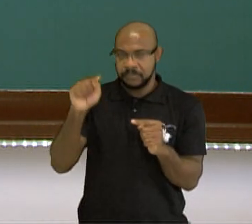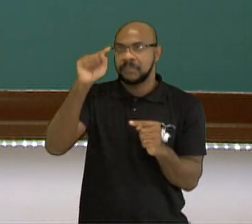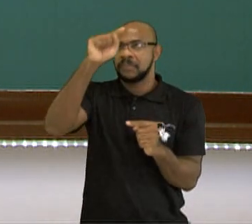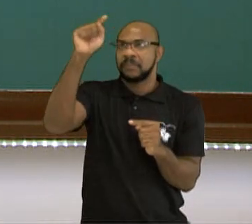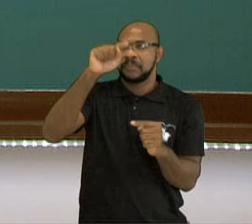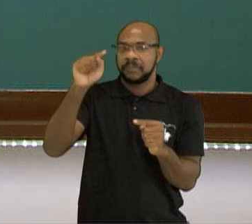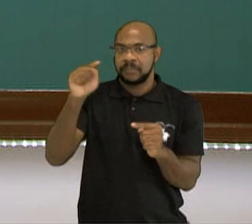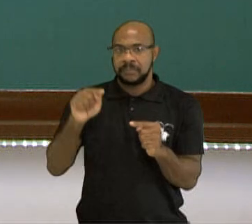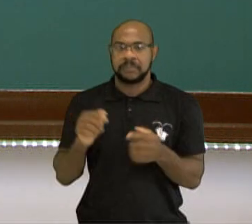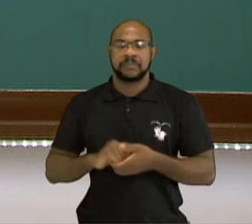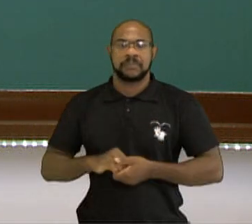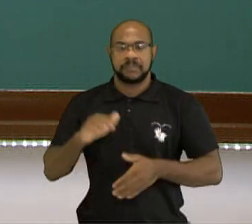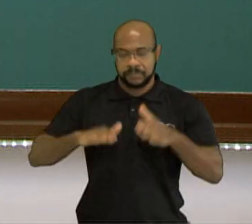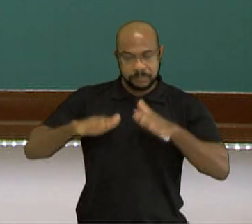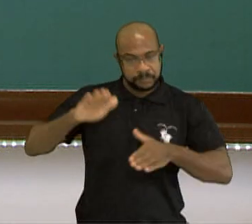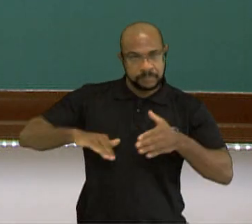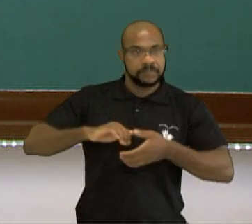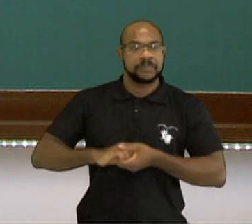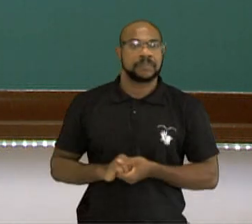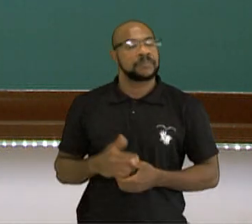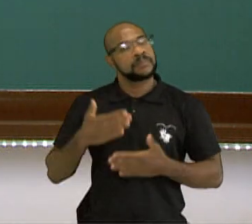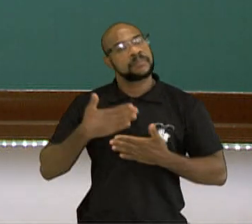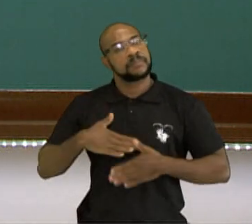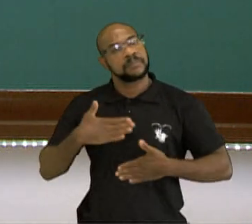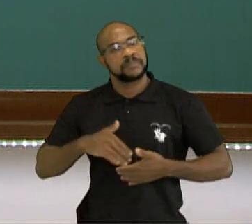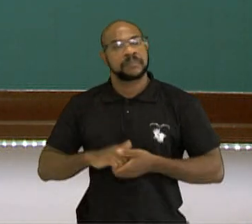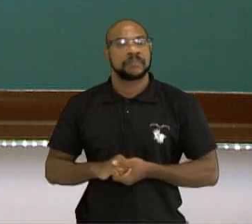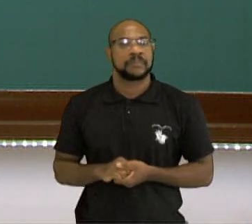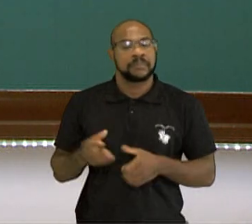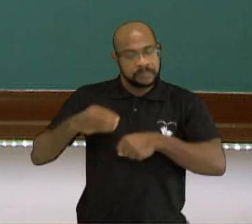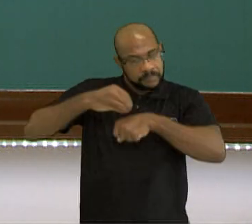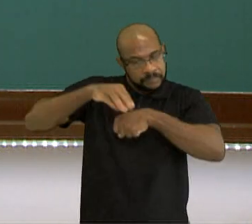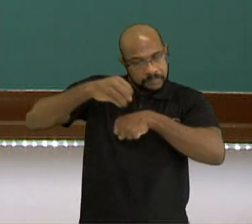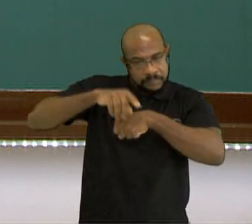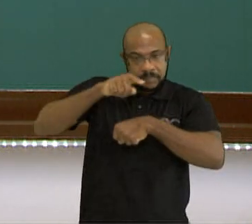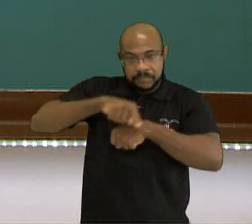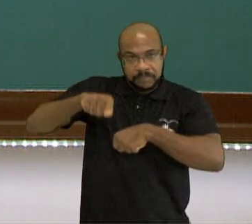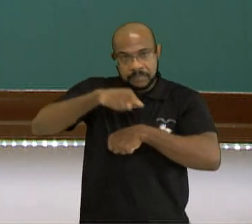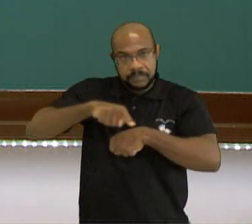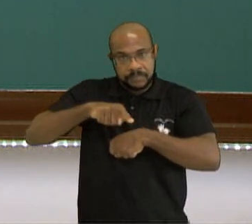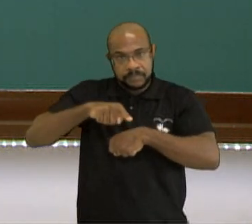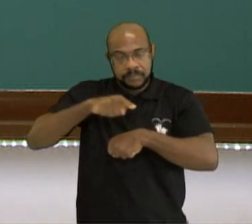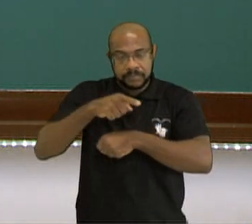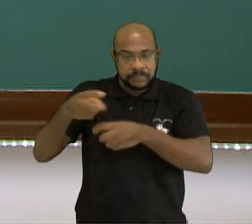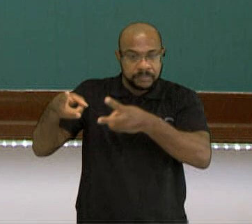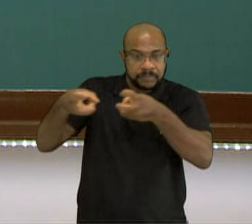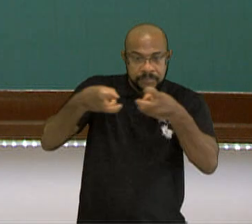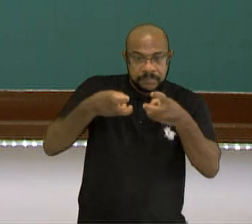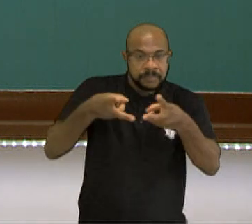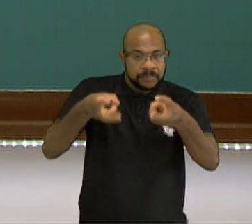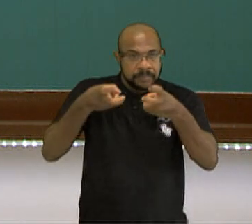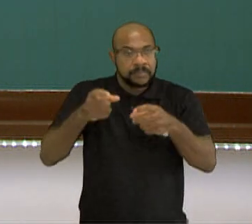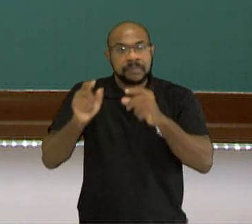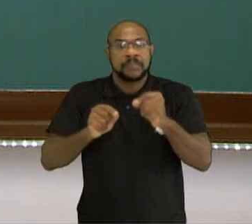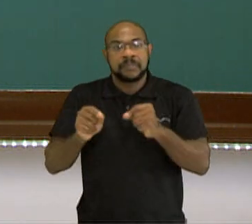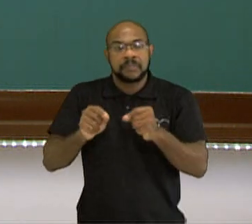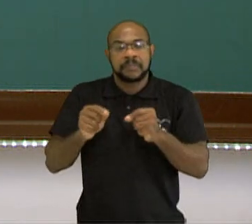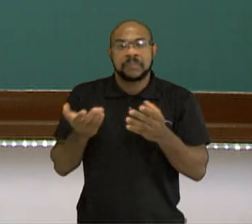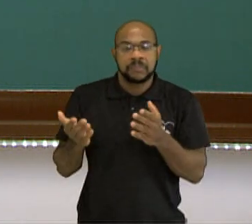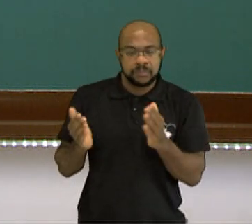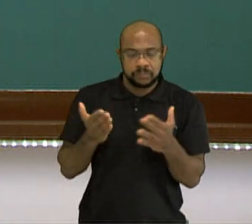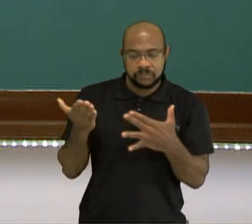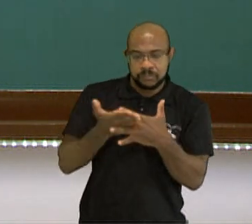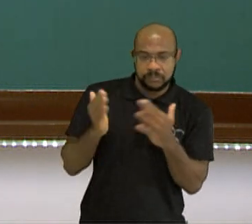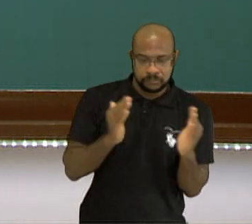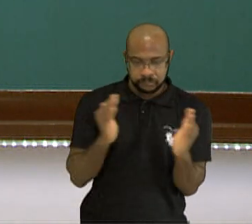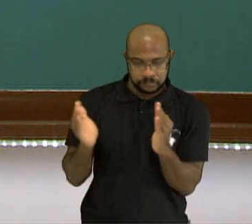do eixo y. Tranquilo? É uma dica para você identificar os intervalos de domínio